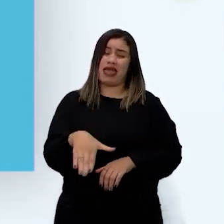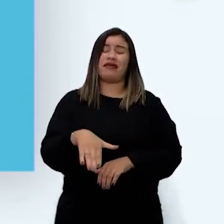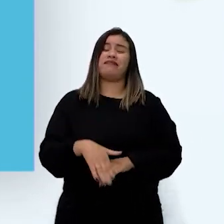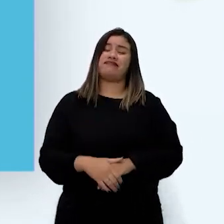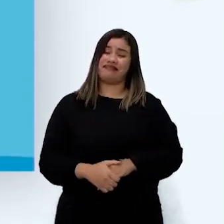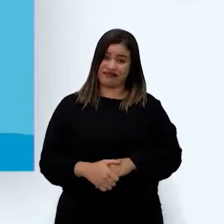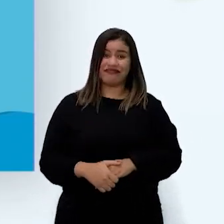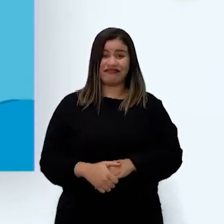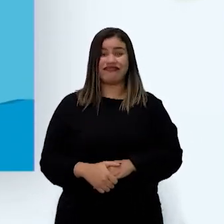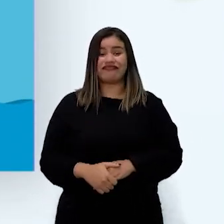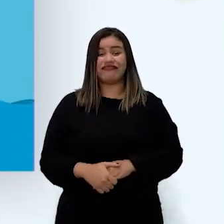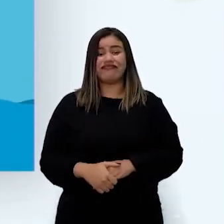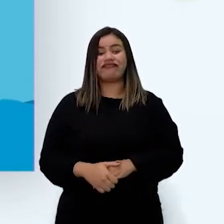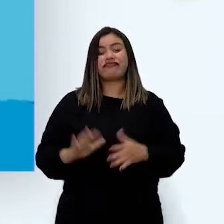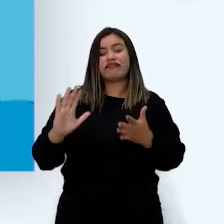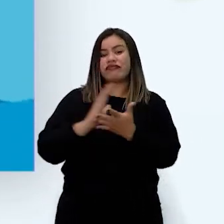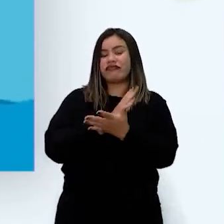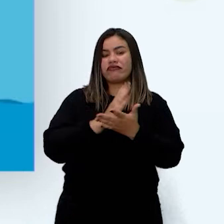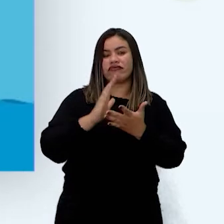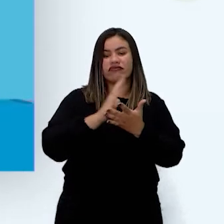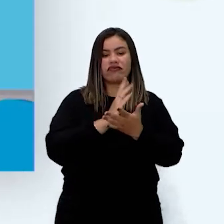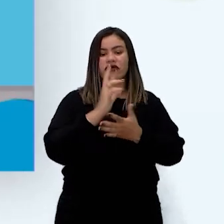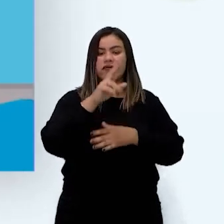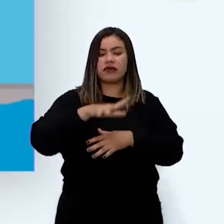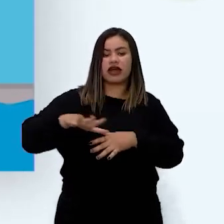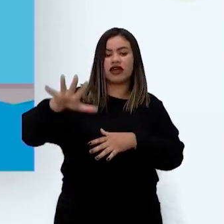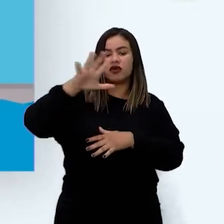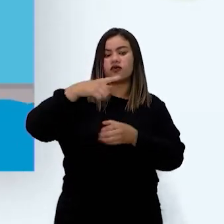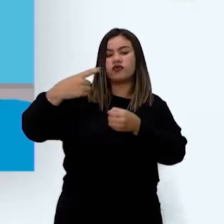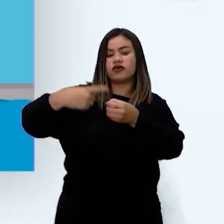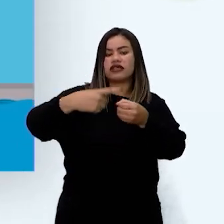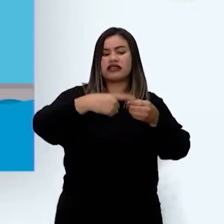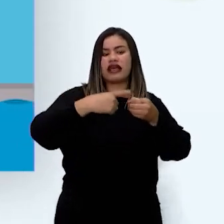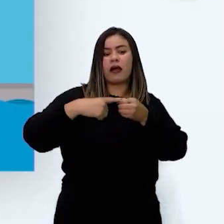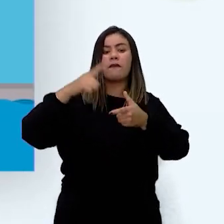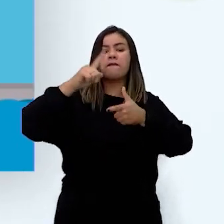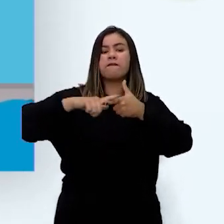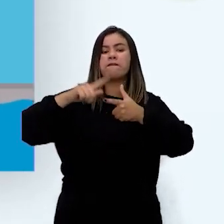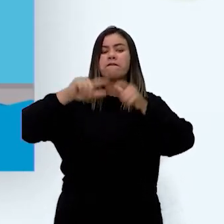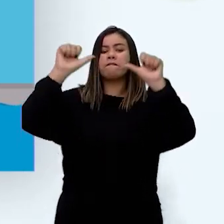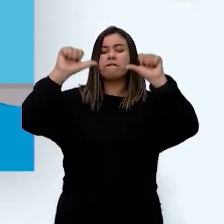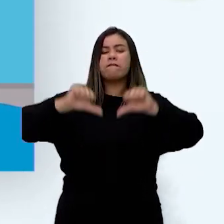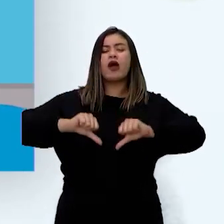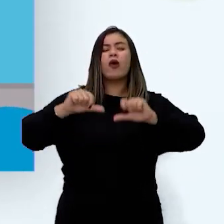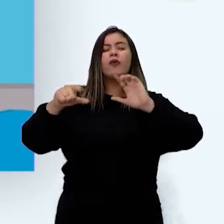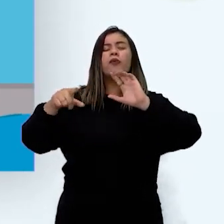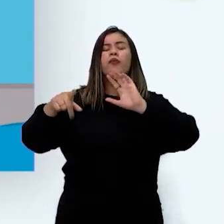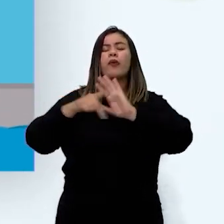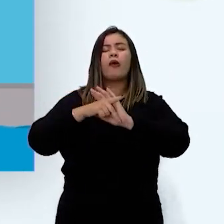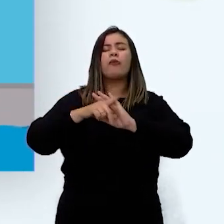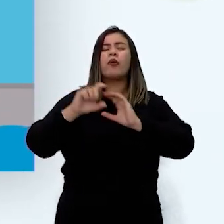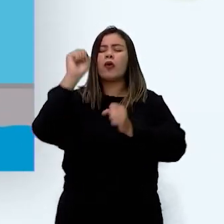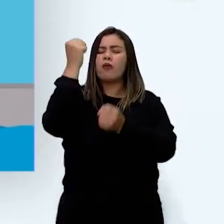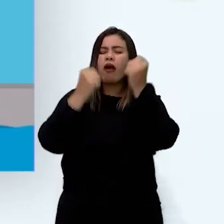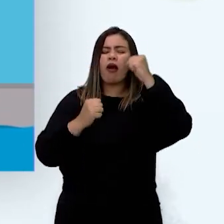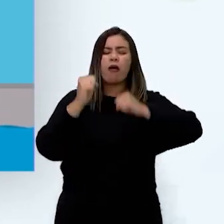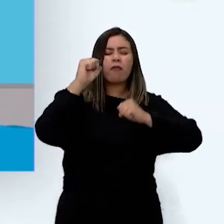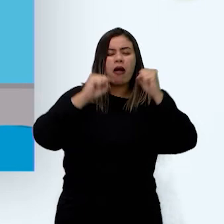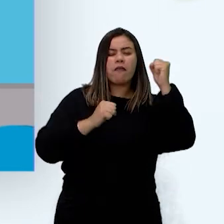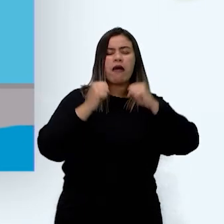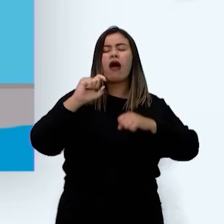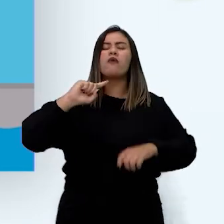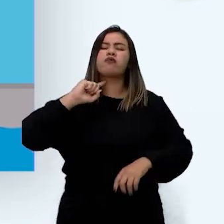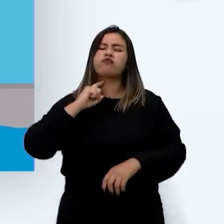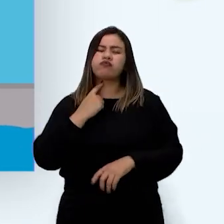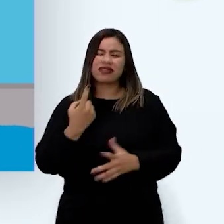superfície. Em algumas regiões metropolitanas, o problema é agravado pela poluição industrial e urbana das águas.